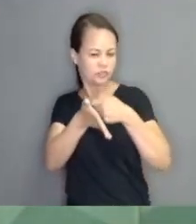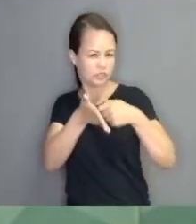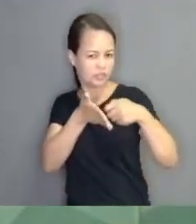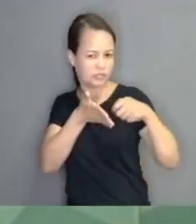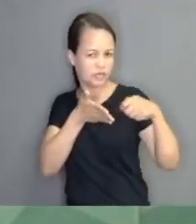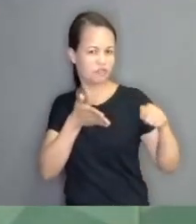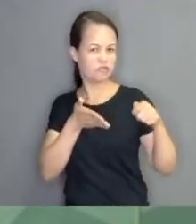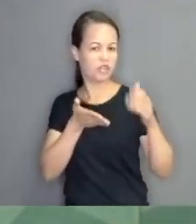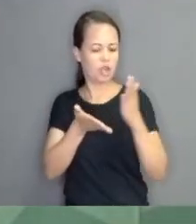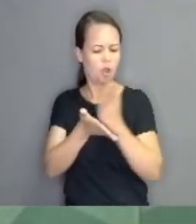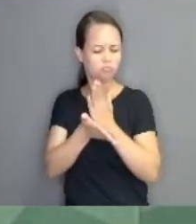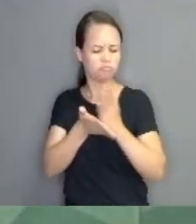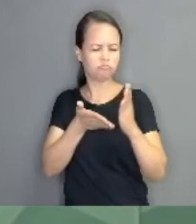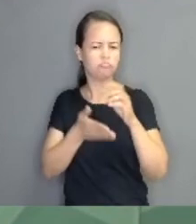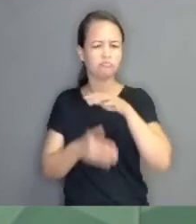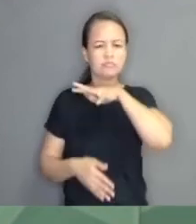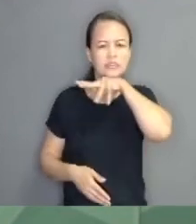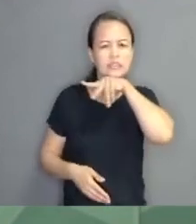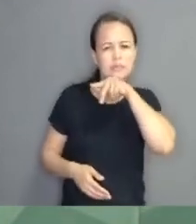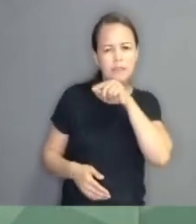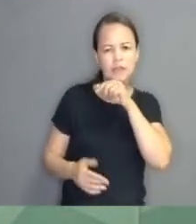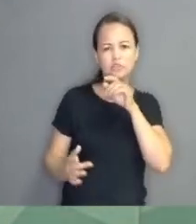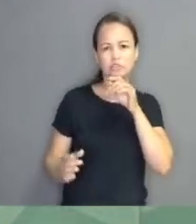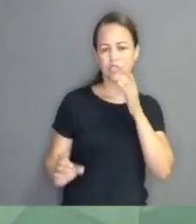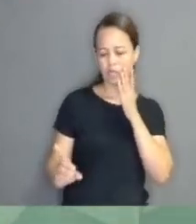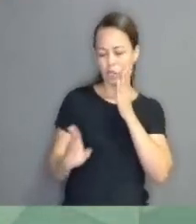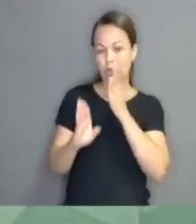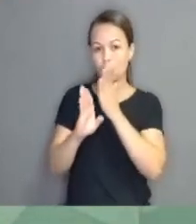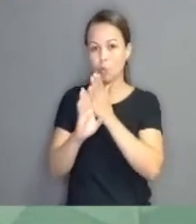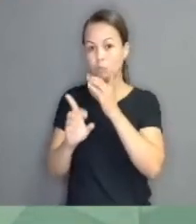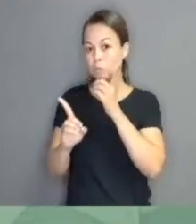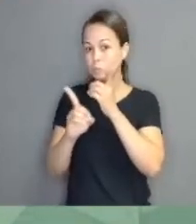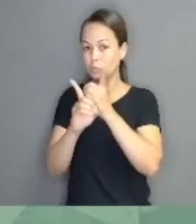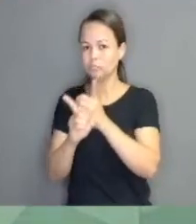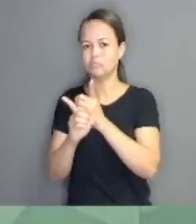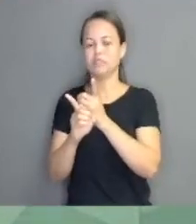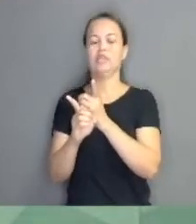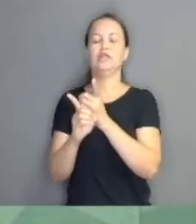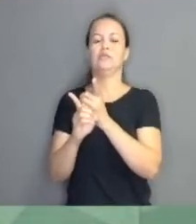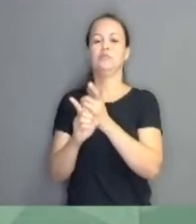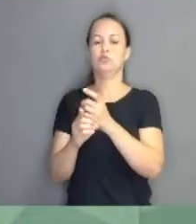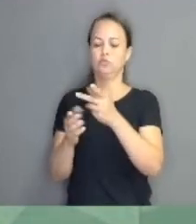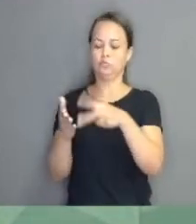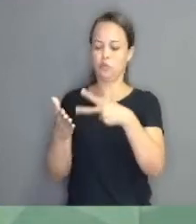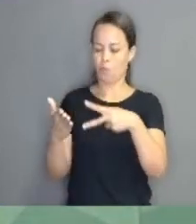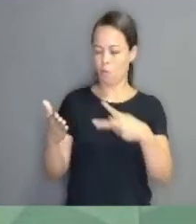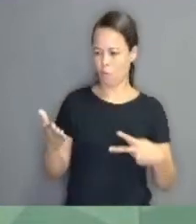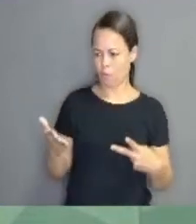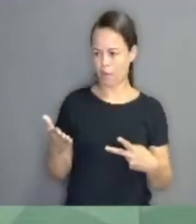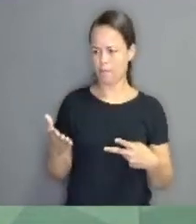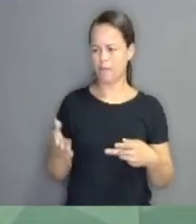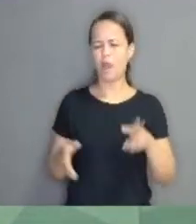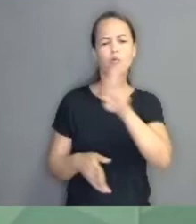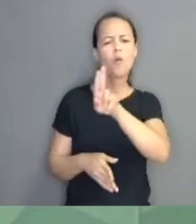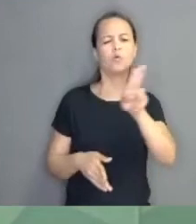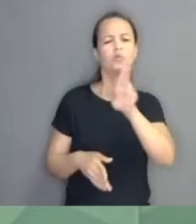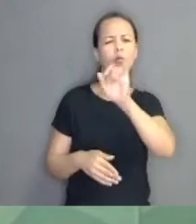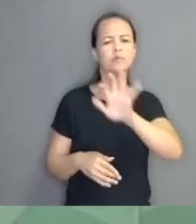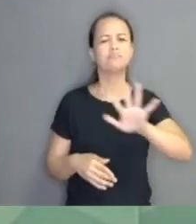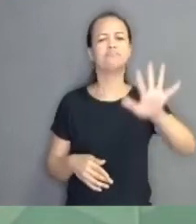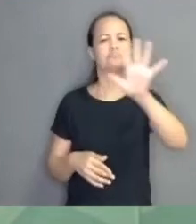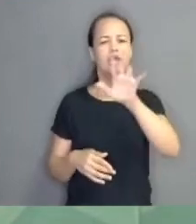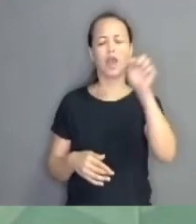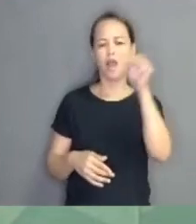alguns animais que encontramos no poema este animal aqui como é o nome dele pessoal o